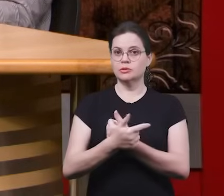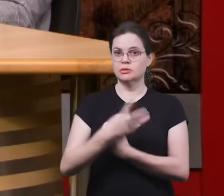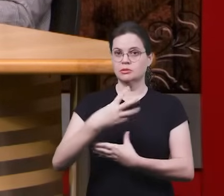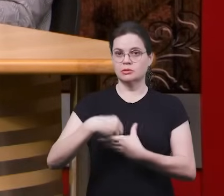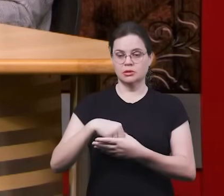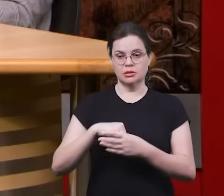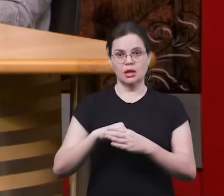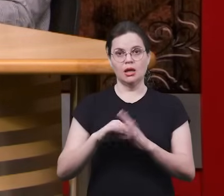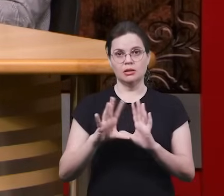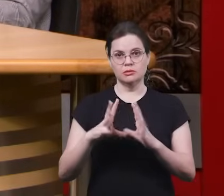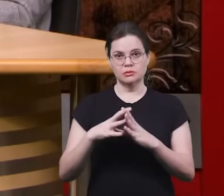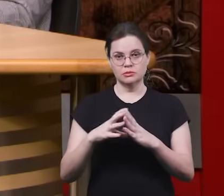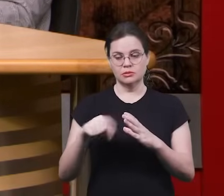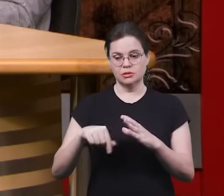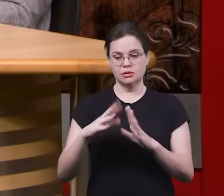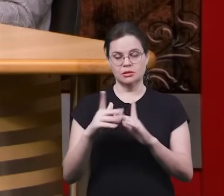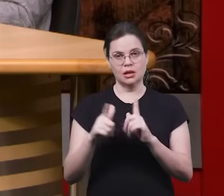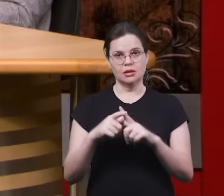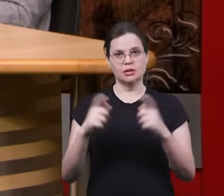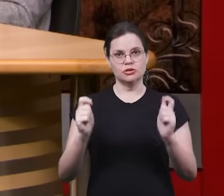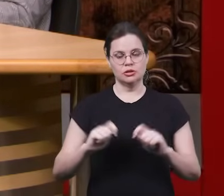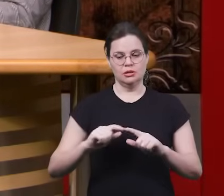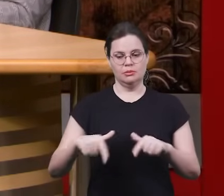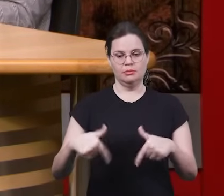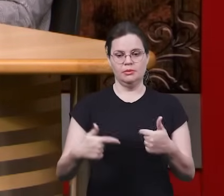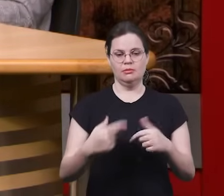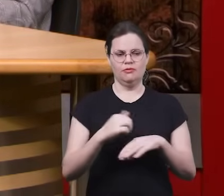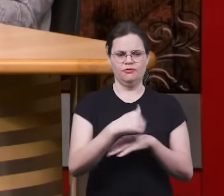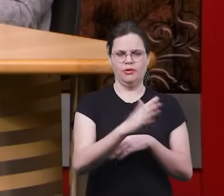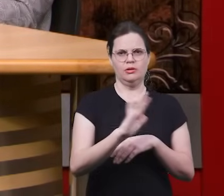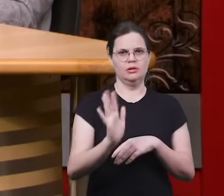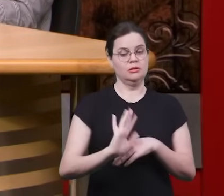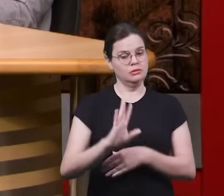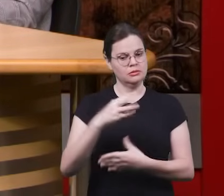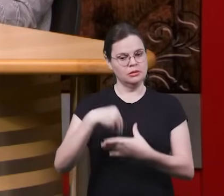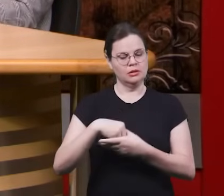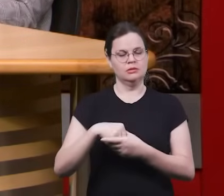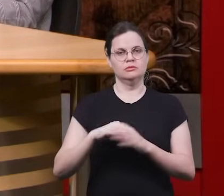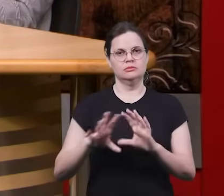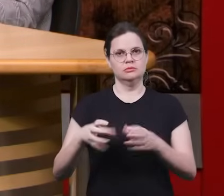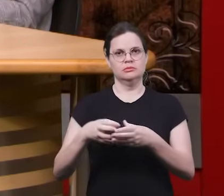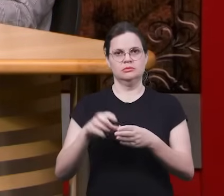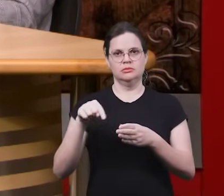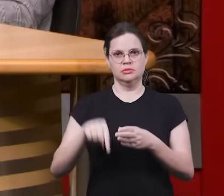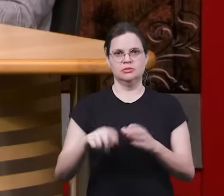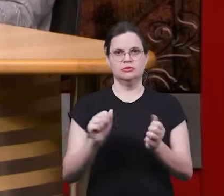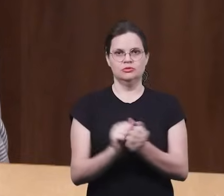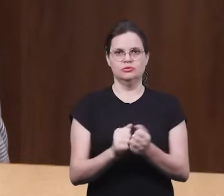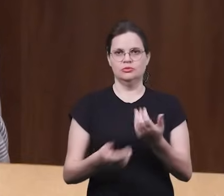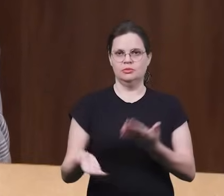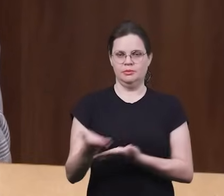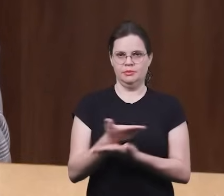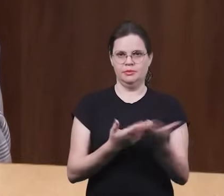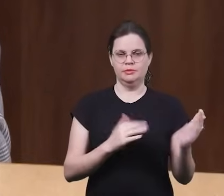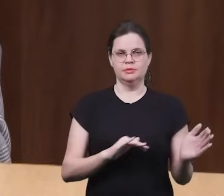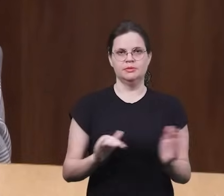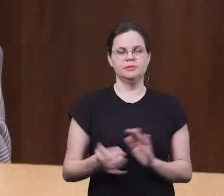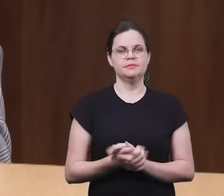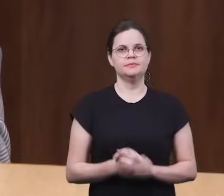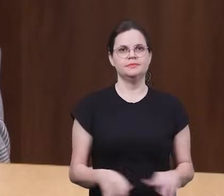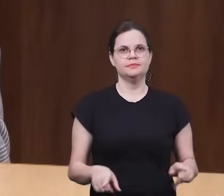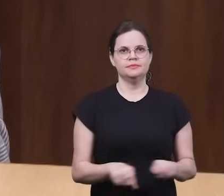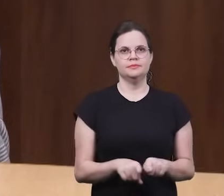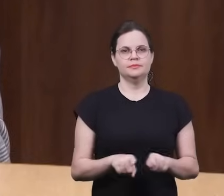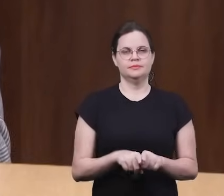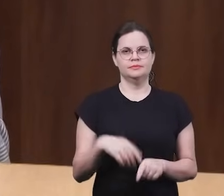de um corpo. Exato. Fora do corpo, claro. Você não tem isso. E é muito importante. Agora,